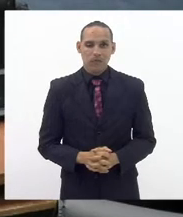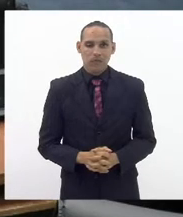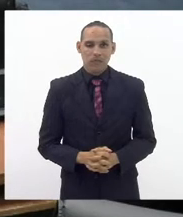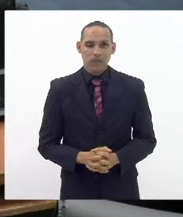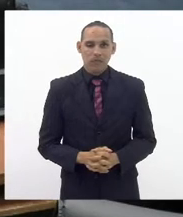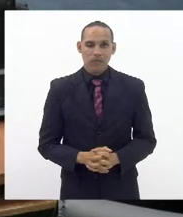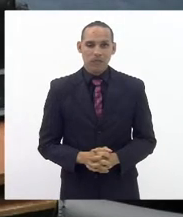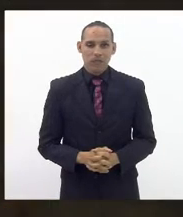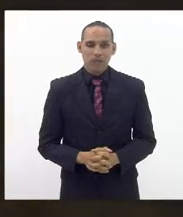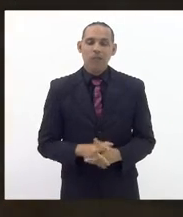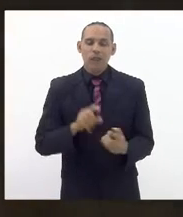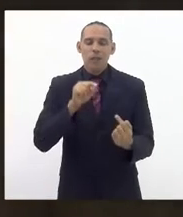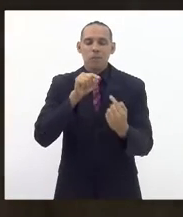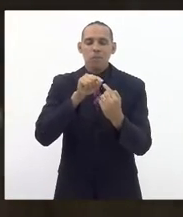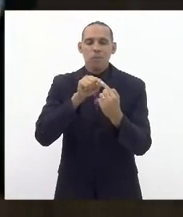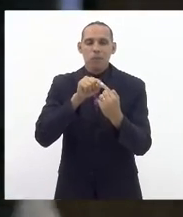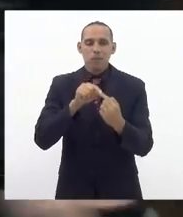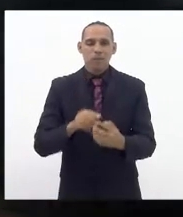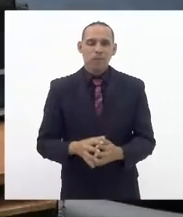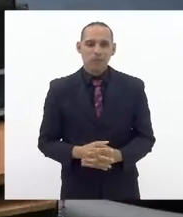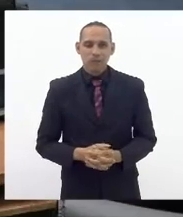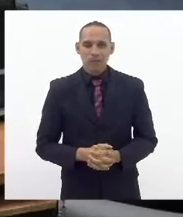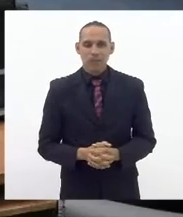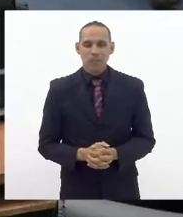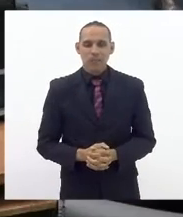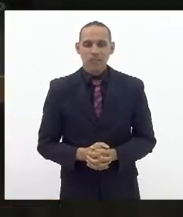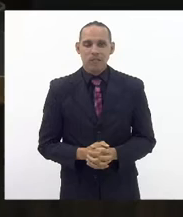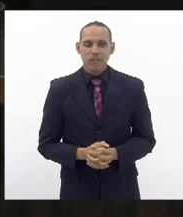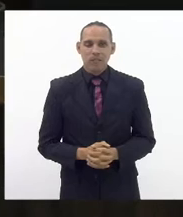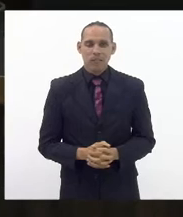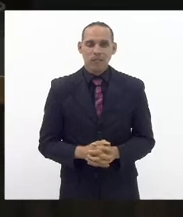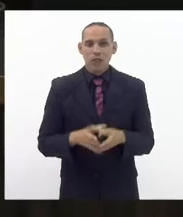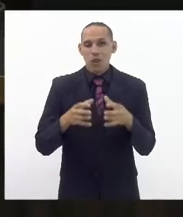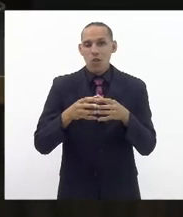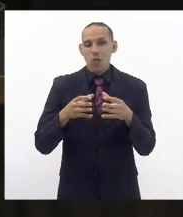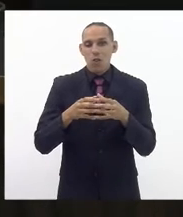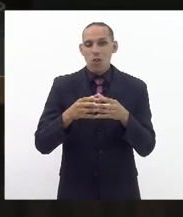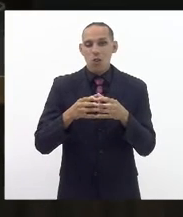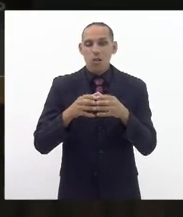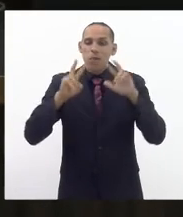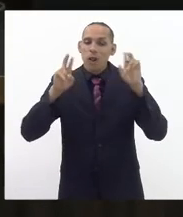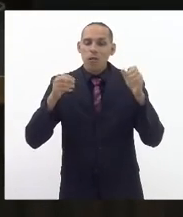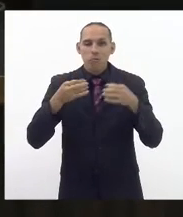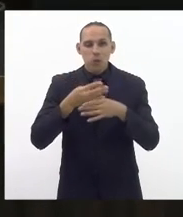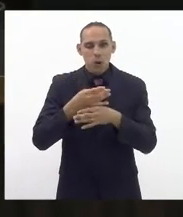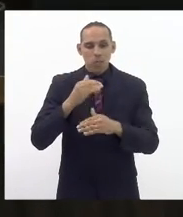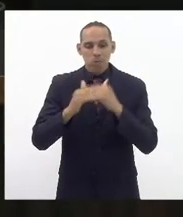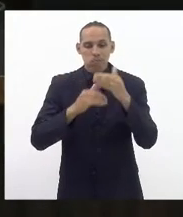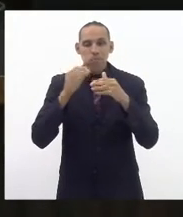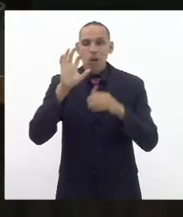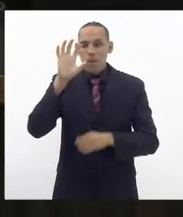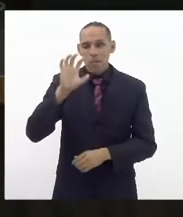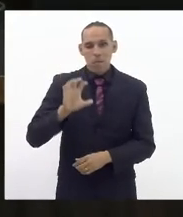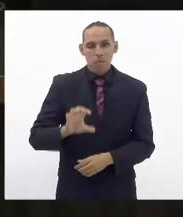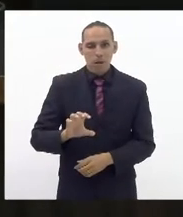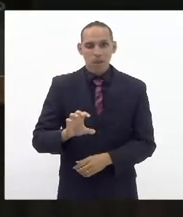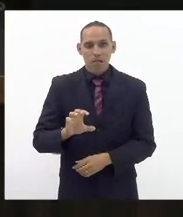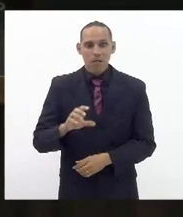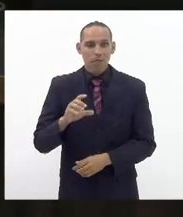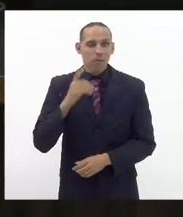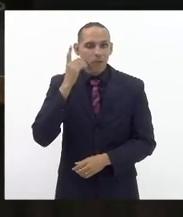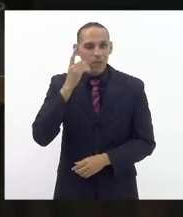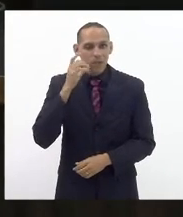No mérito, favorável. Pela Comissão de Assuntos Municipais e Desenvolvimento Regional, deputado